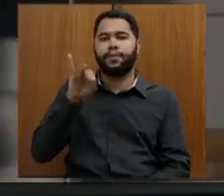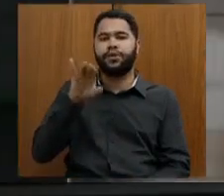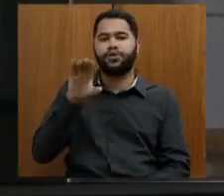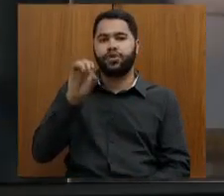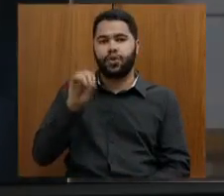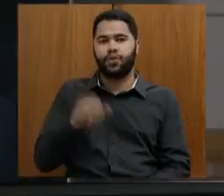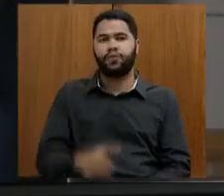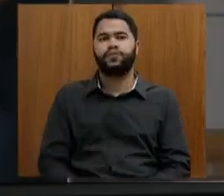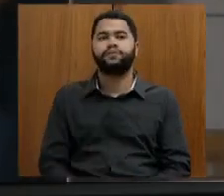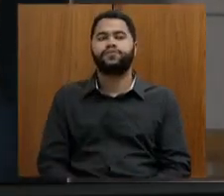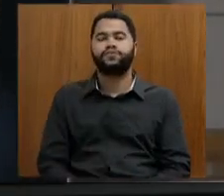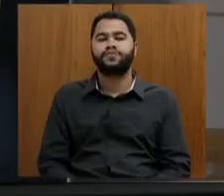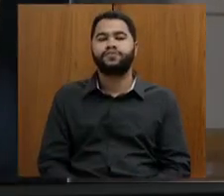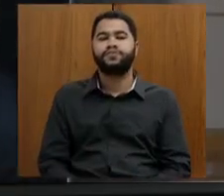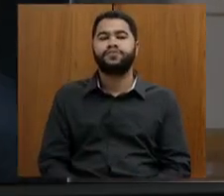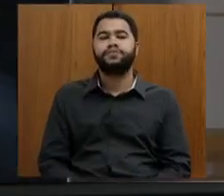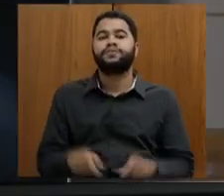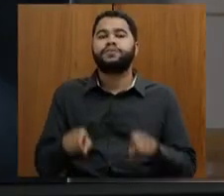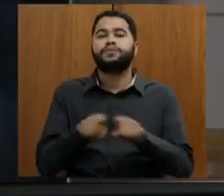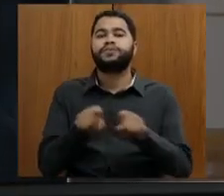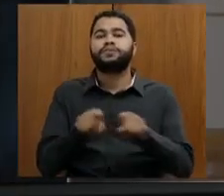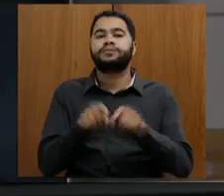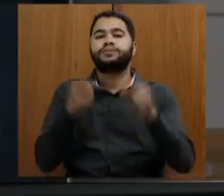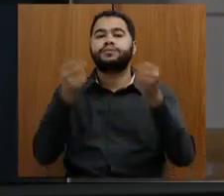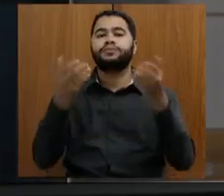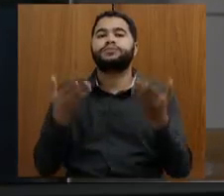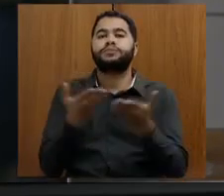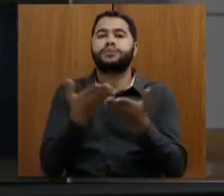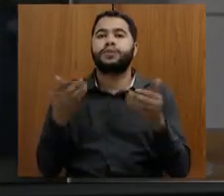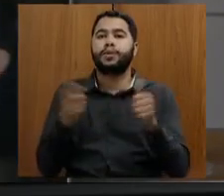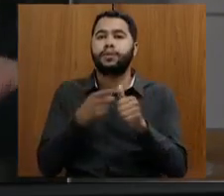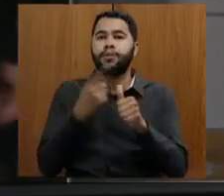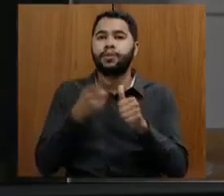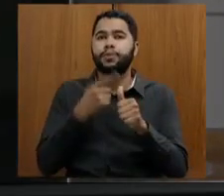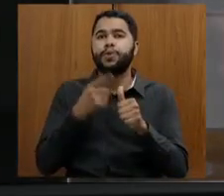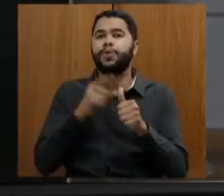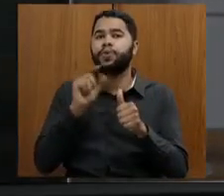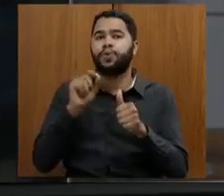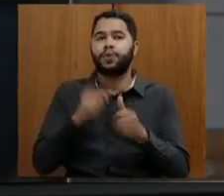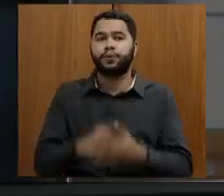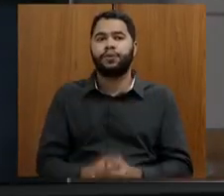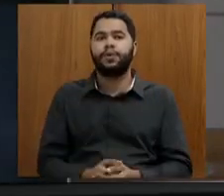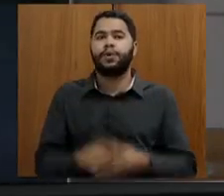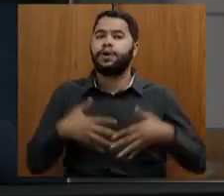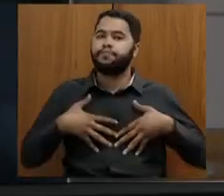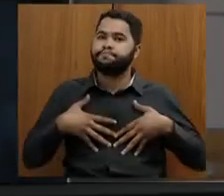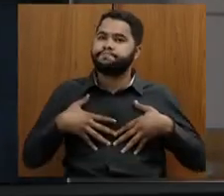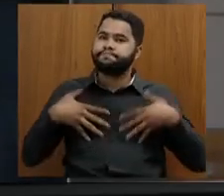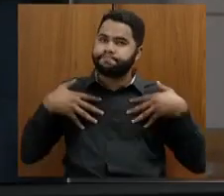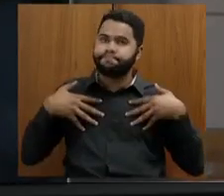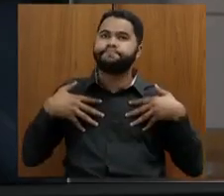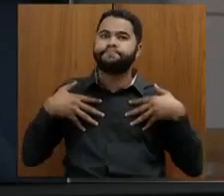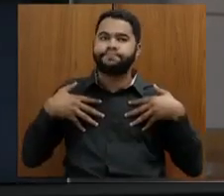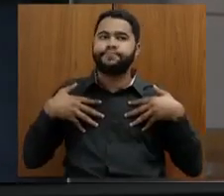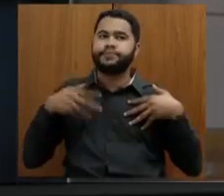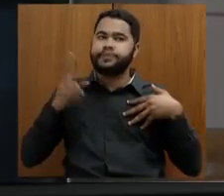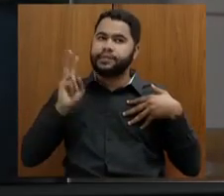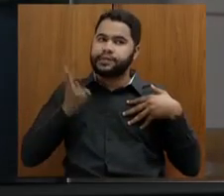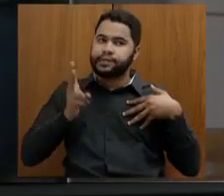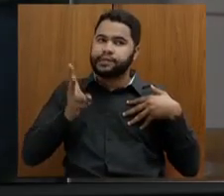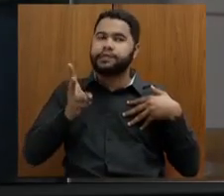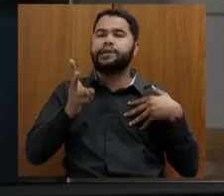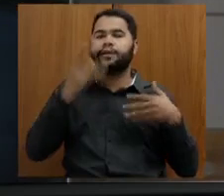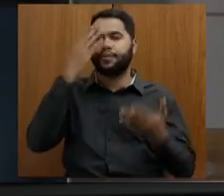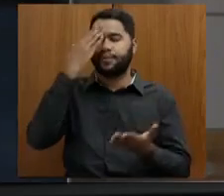queria falar Coronel Rodrigo primeiro a satisfação que nós sempre tivemos